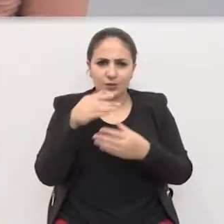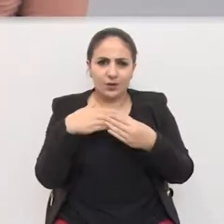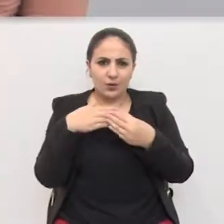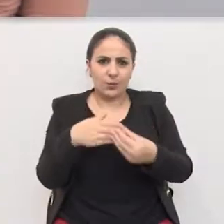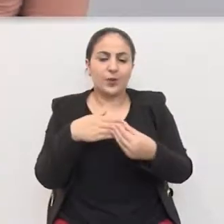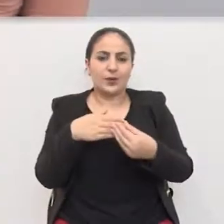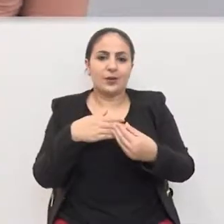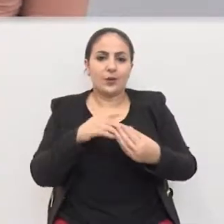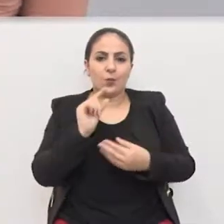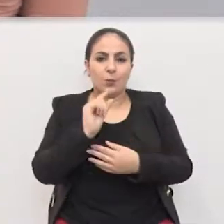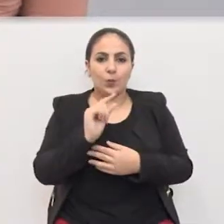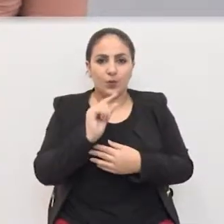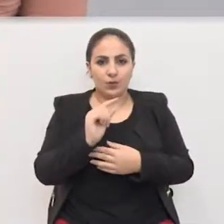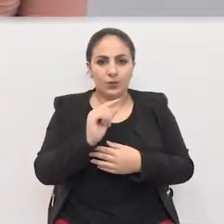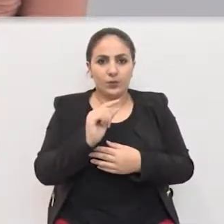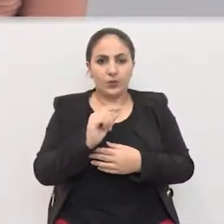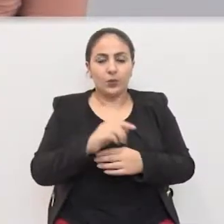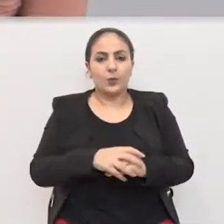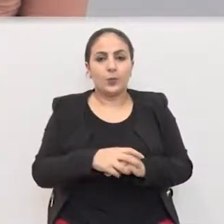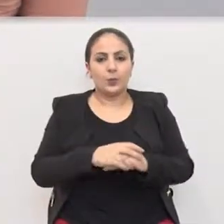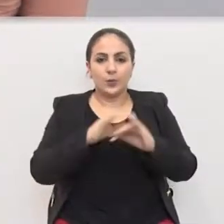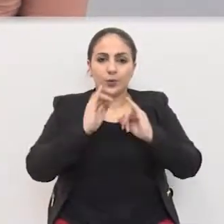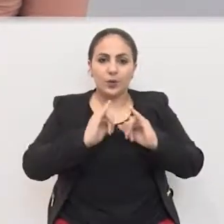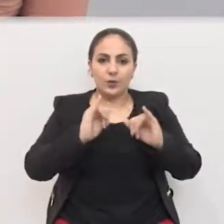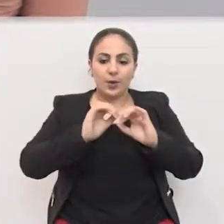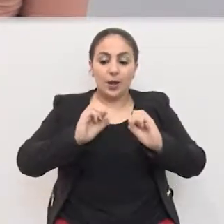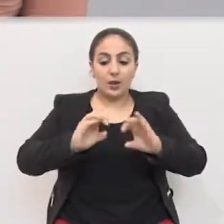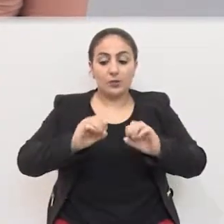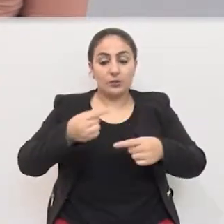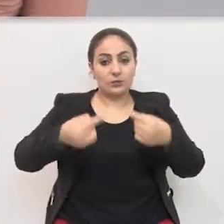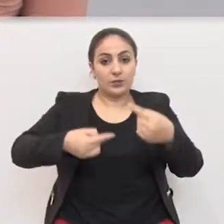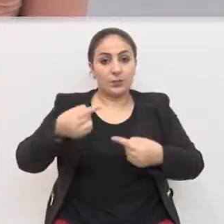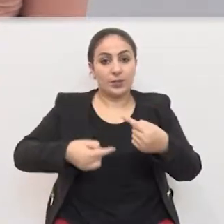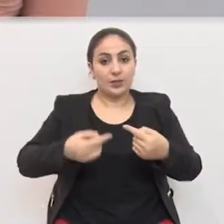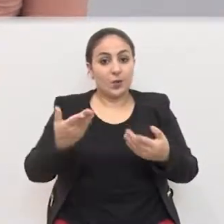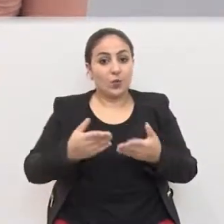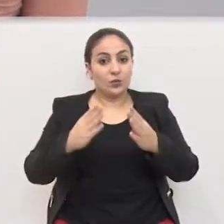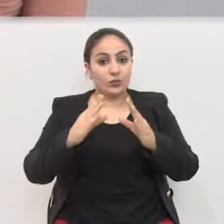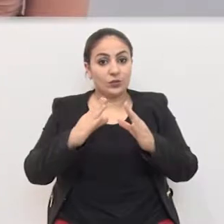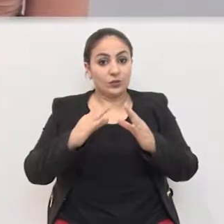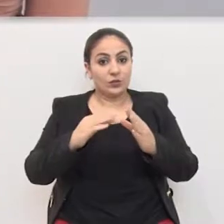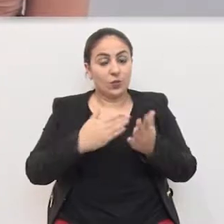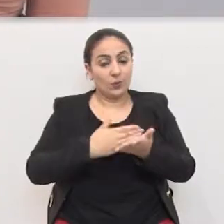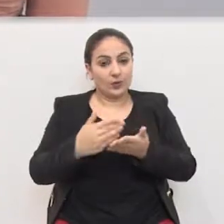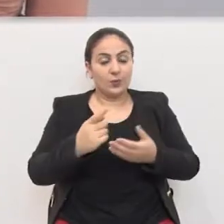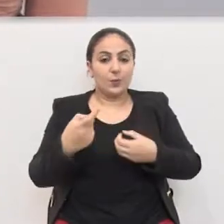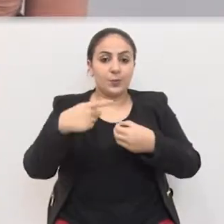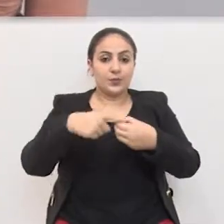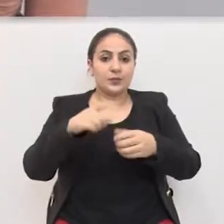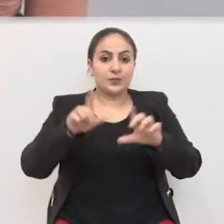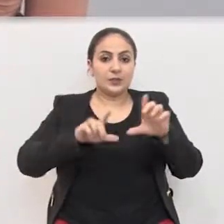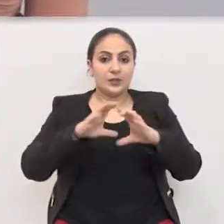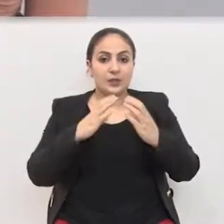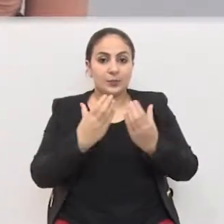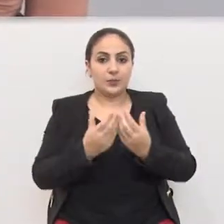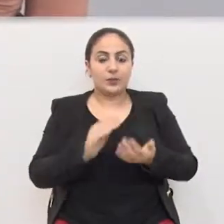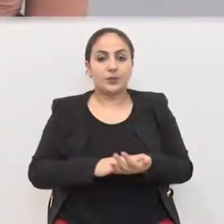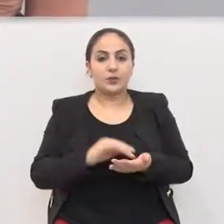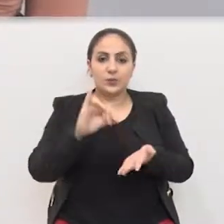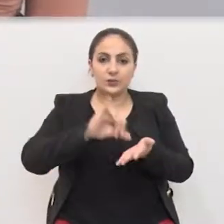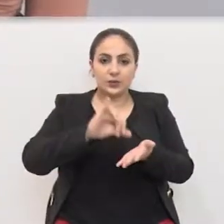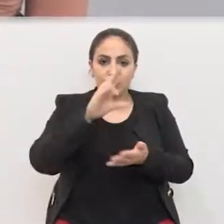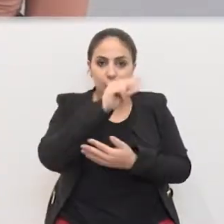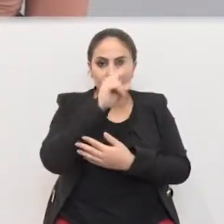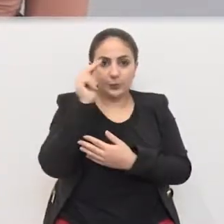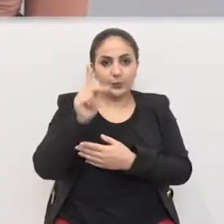você assiste um trecho do programa Educação e Debate, que vai ao ar ainda hoje. Esta é uma parceria da TV Câmara com